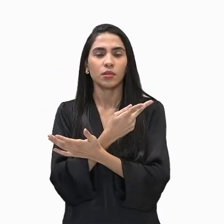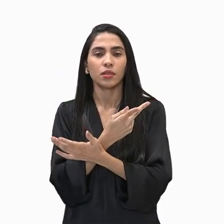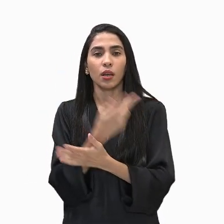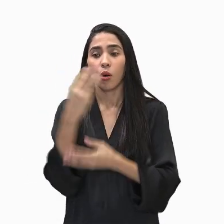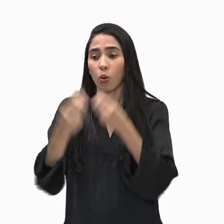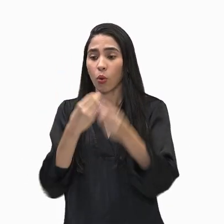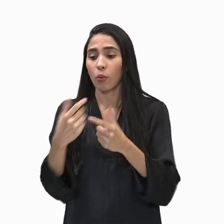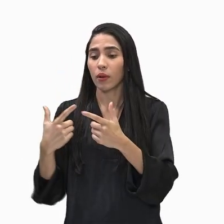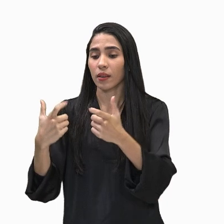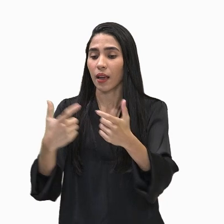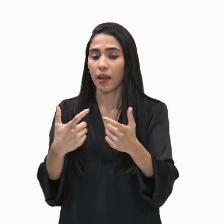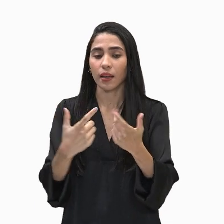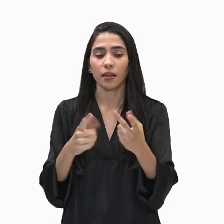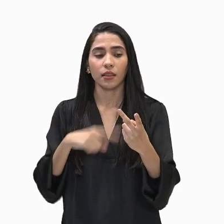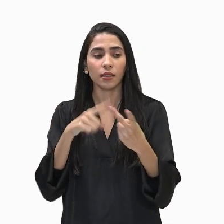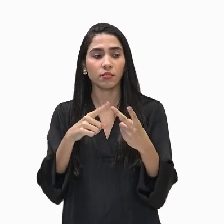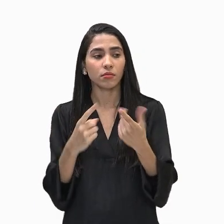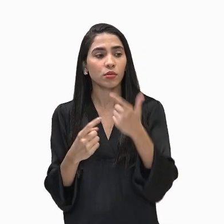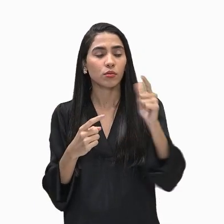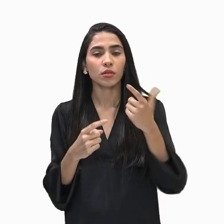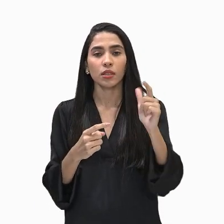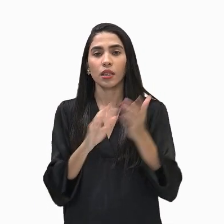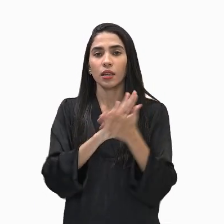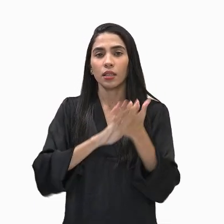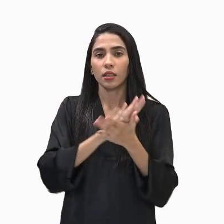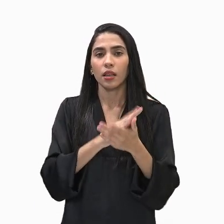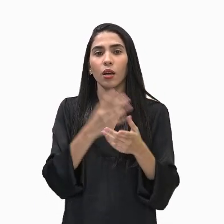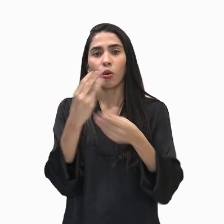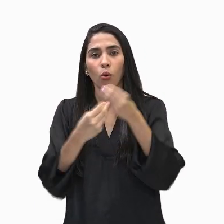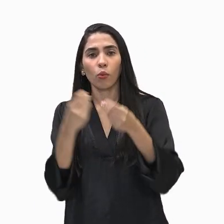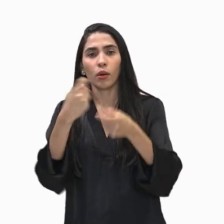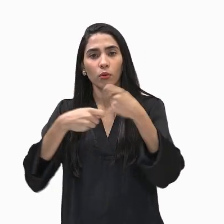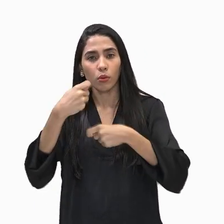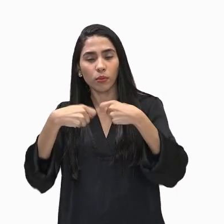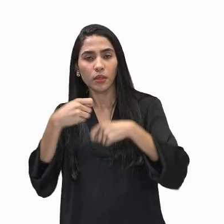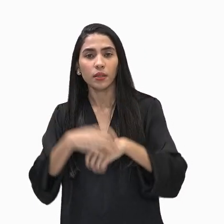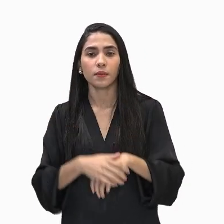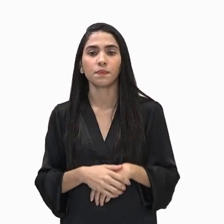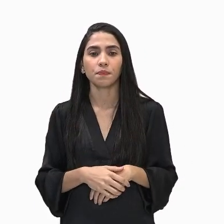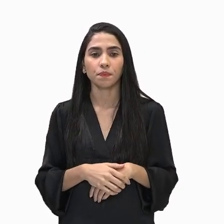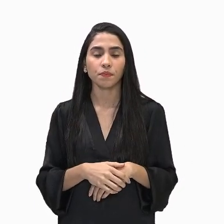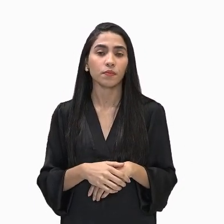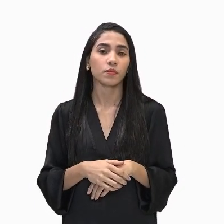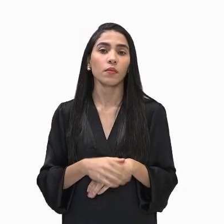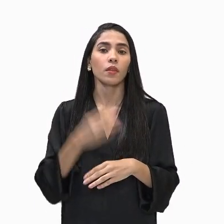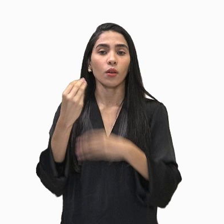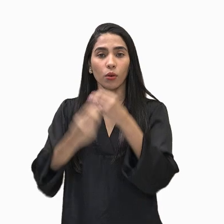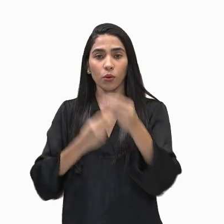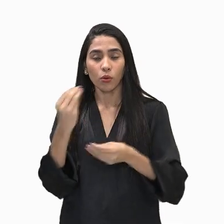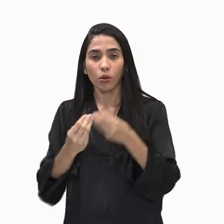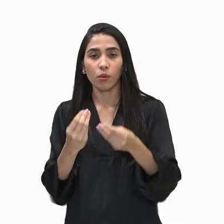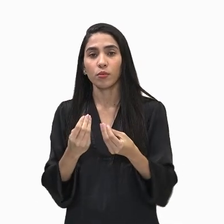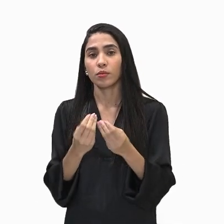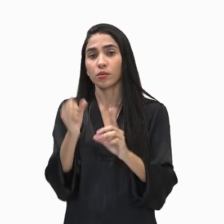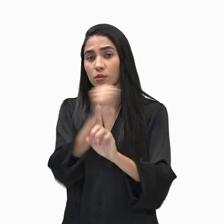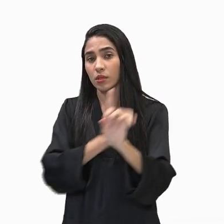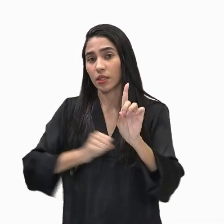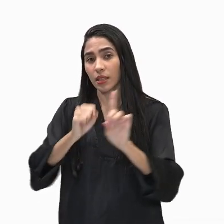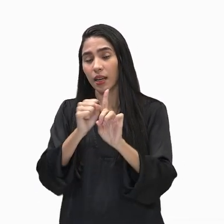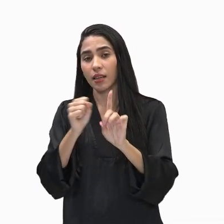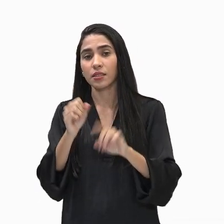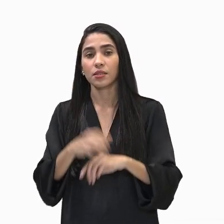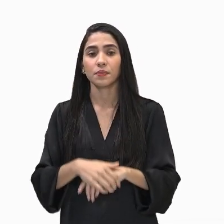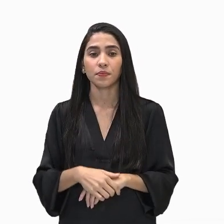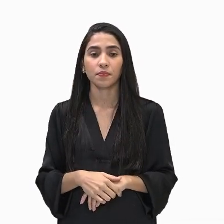está tendo guerra, aonde não está, como é que está a economia, não é verdade? Como é que está a sociedade como um